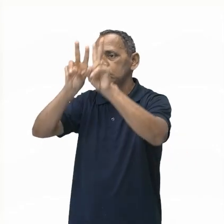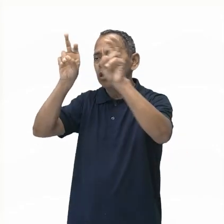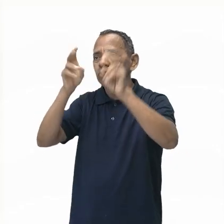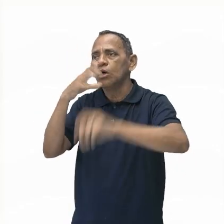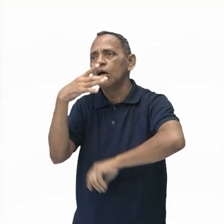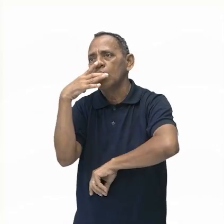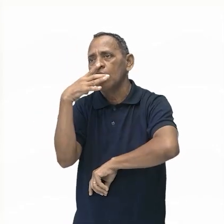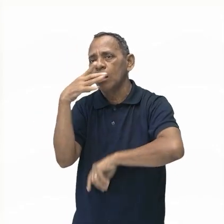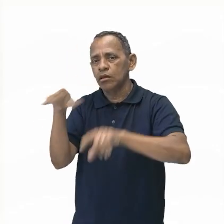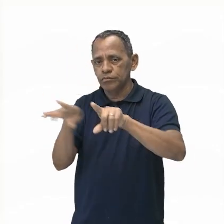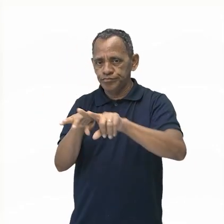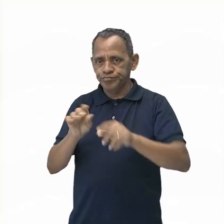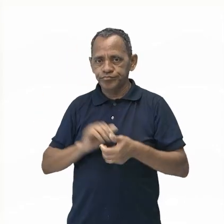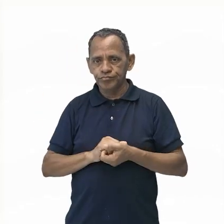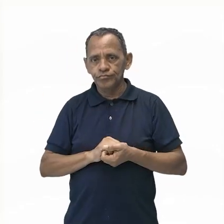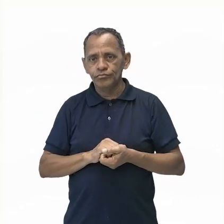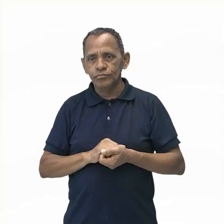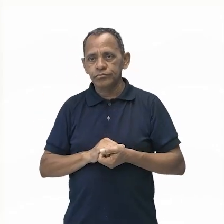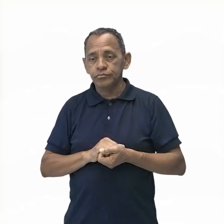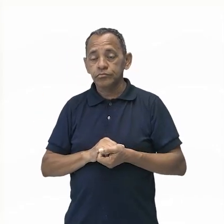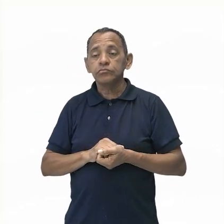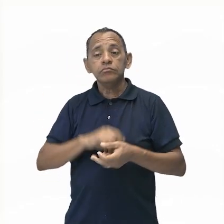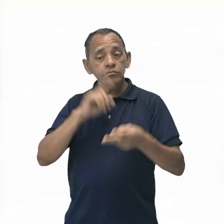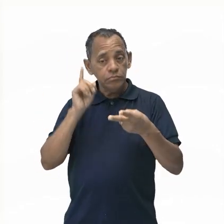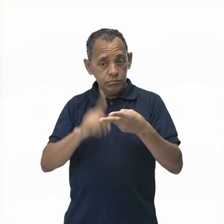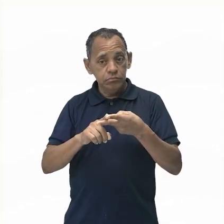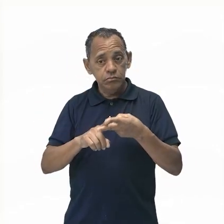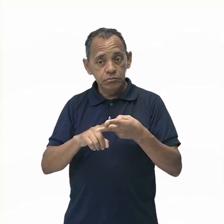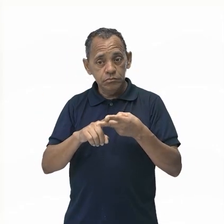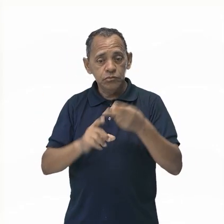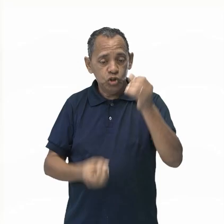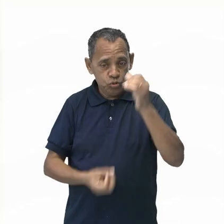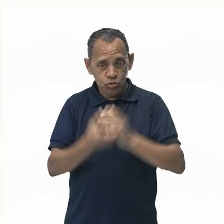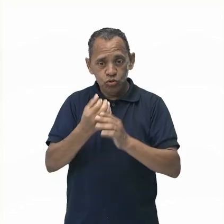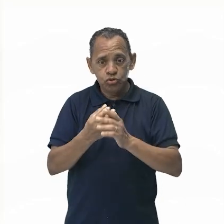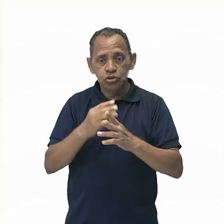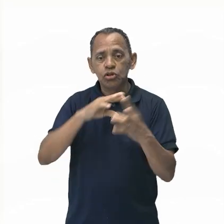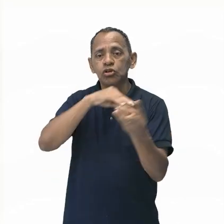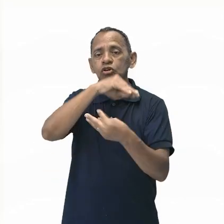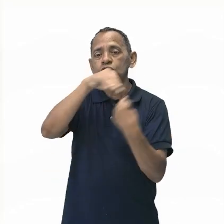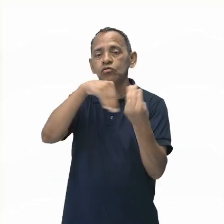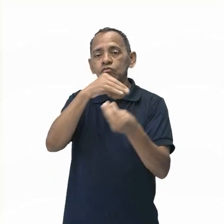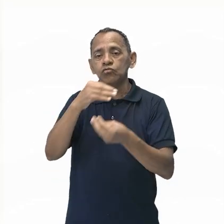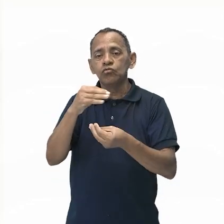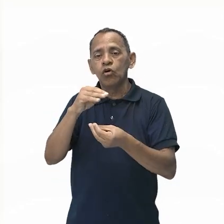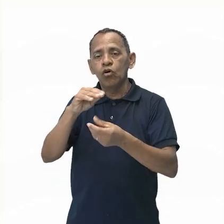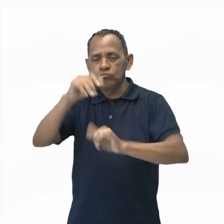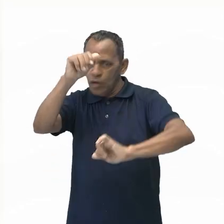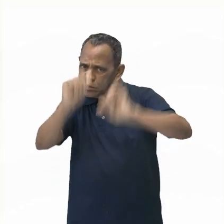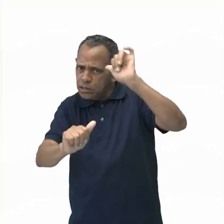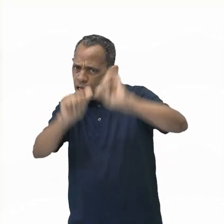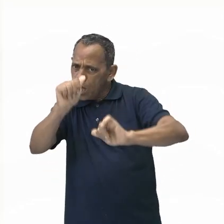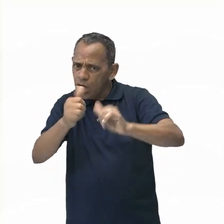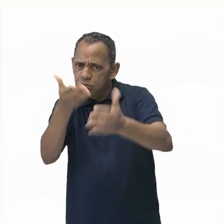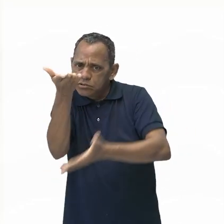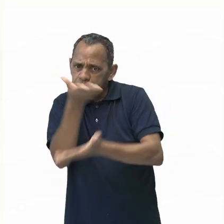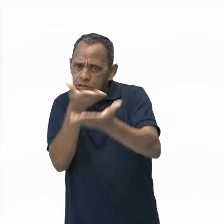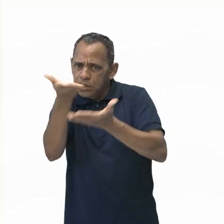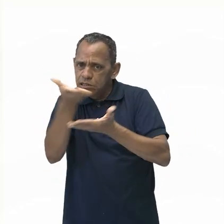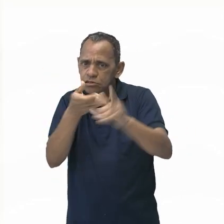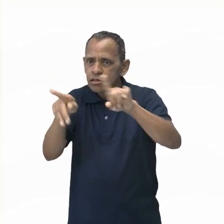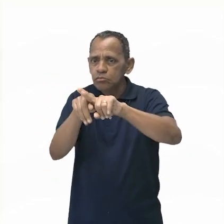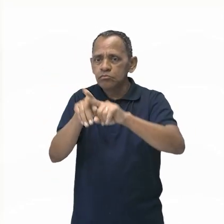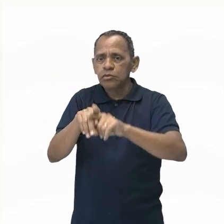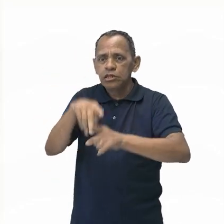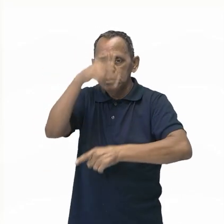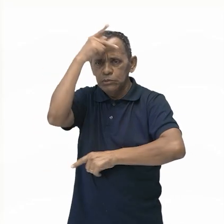contemplar. A arte conceitual, as obras, né, envolvem interpretação ou interação do espectador. O